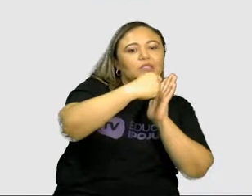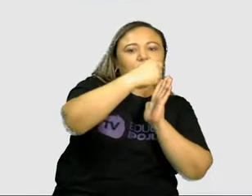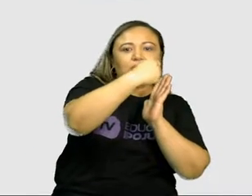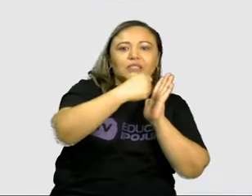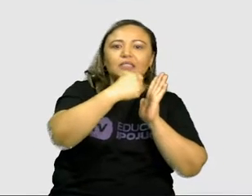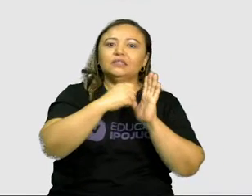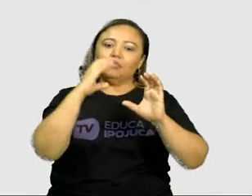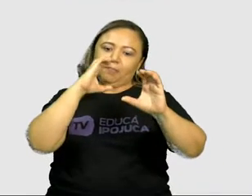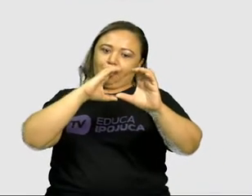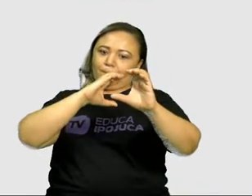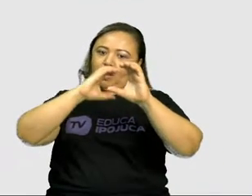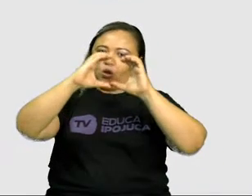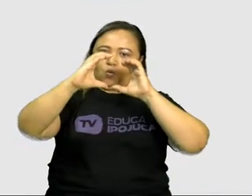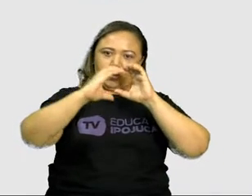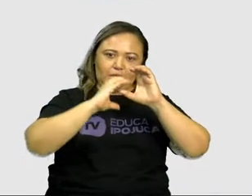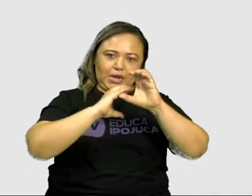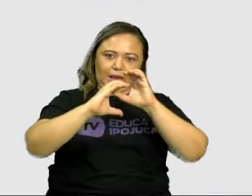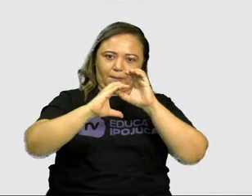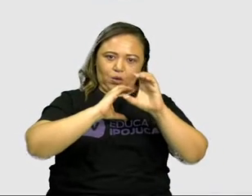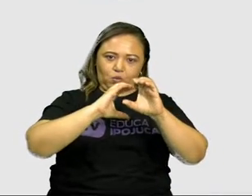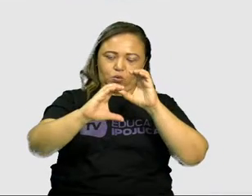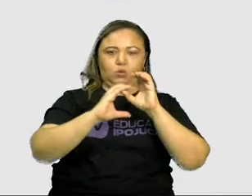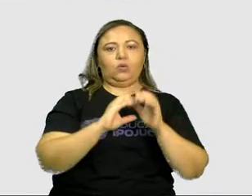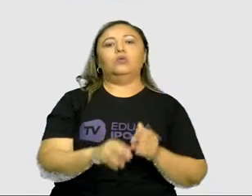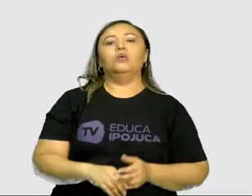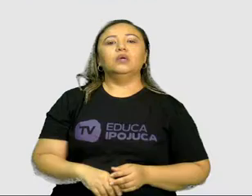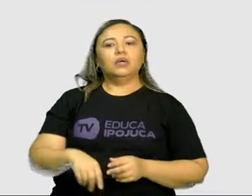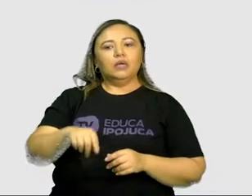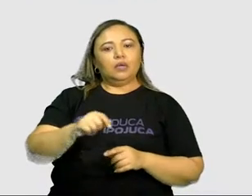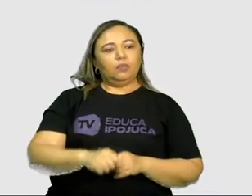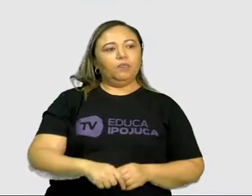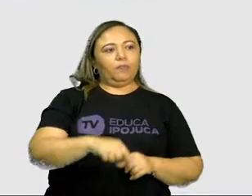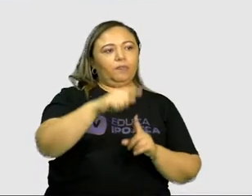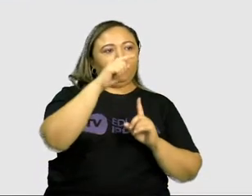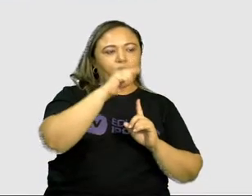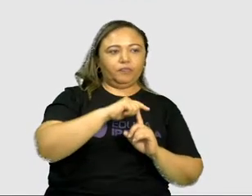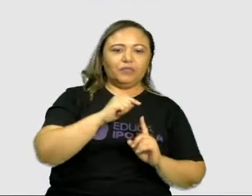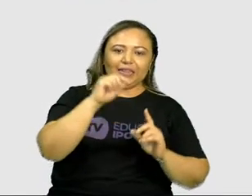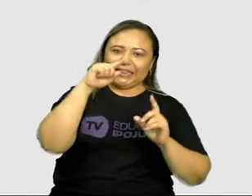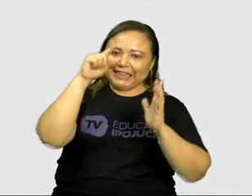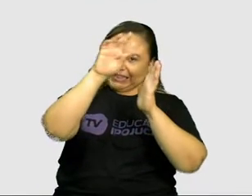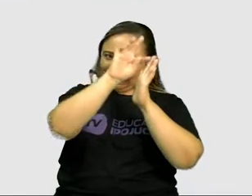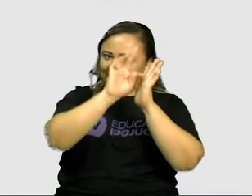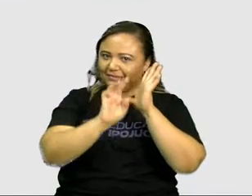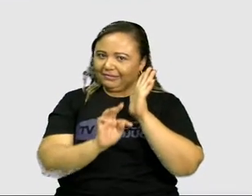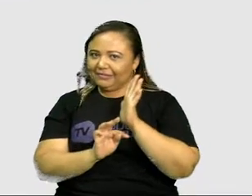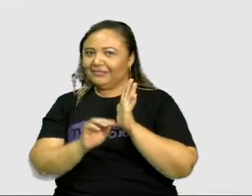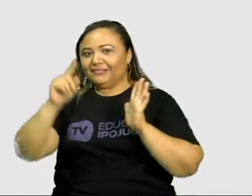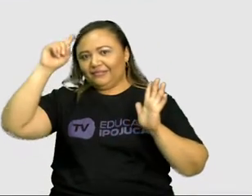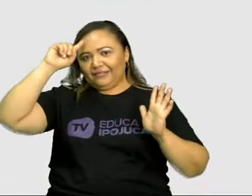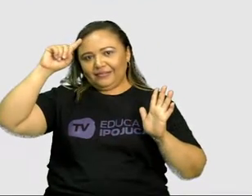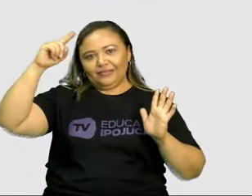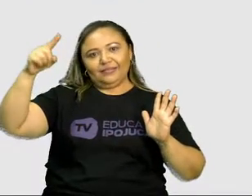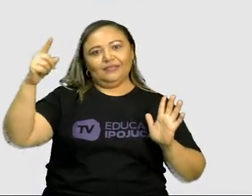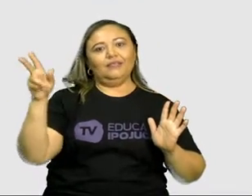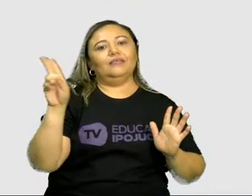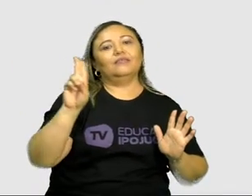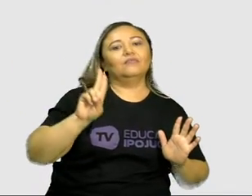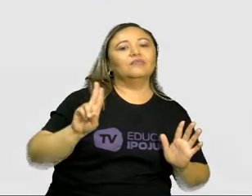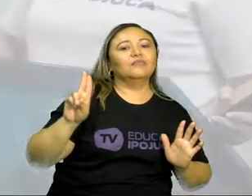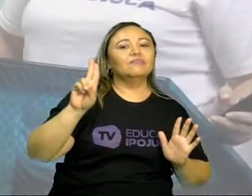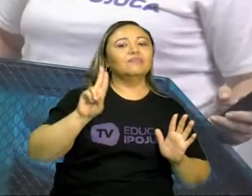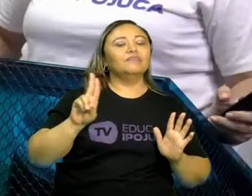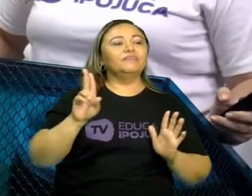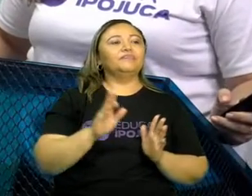situação comunicativa específica, com uma função social. Textos que usamos no nosso dia a dia.